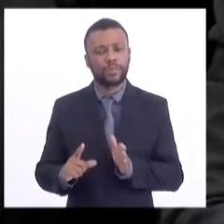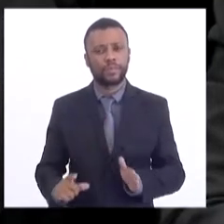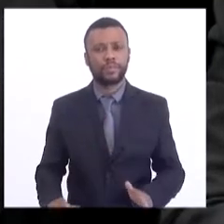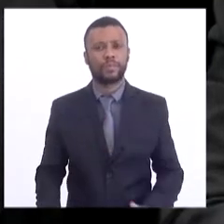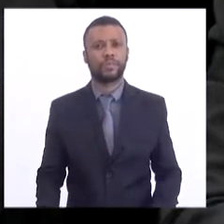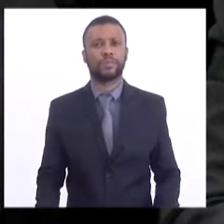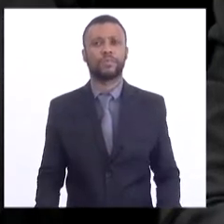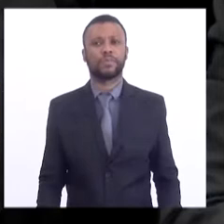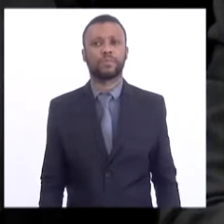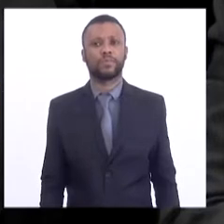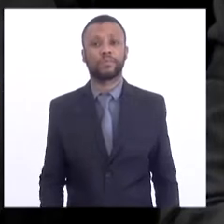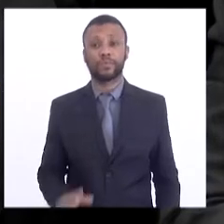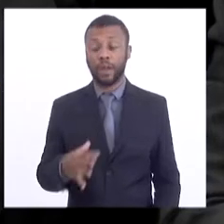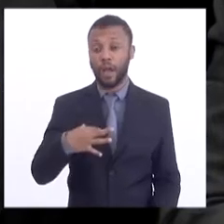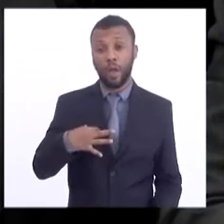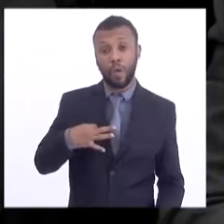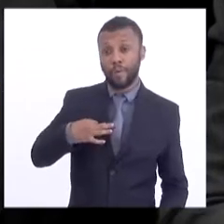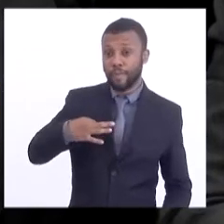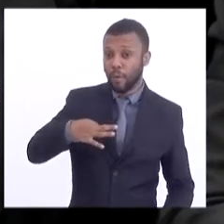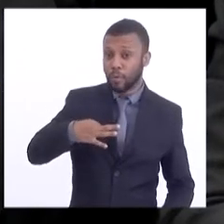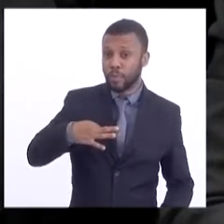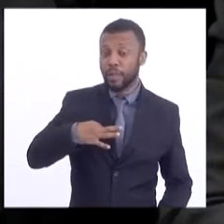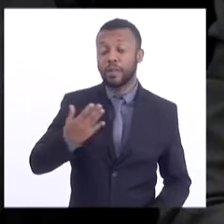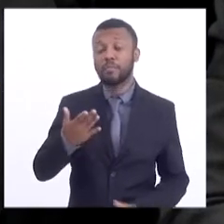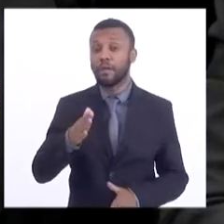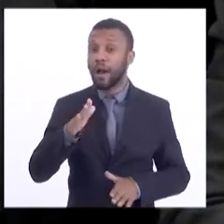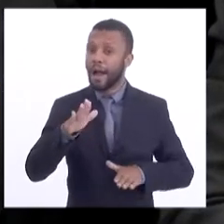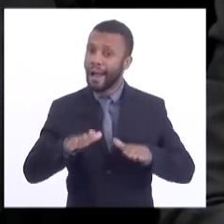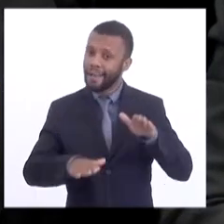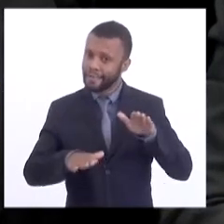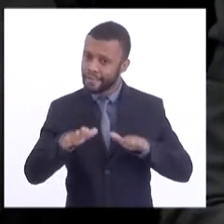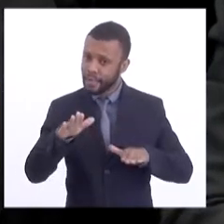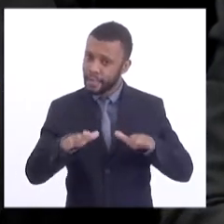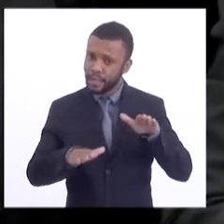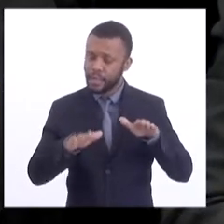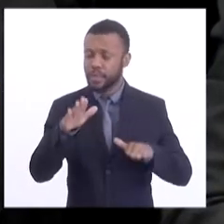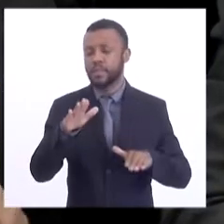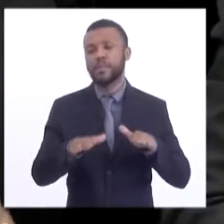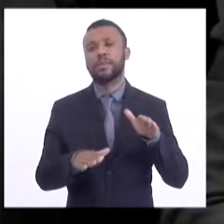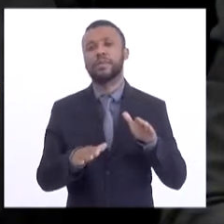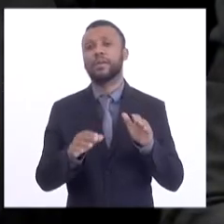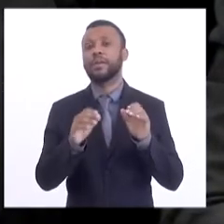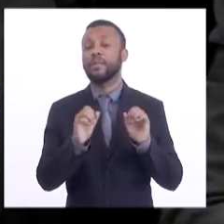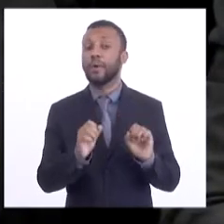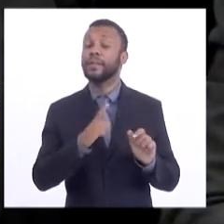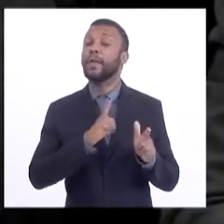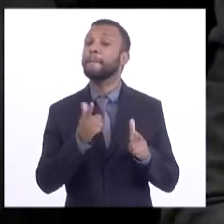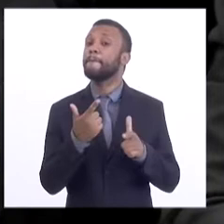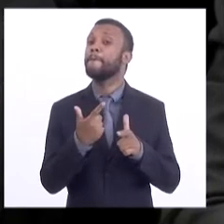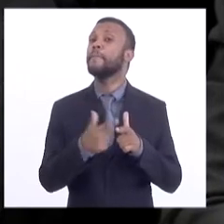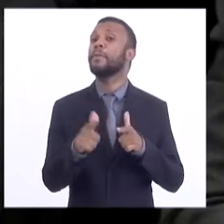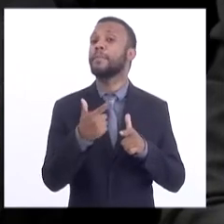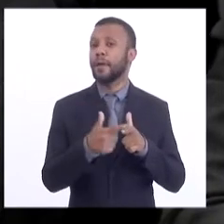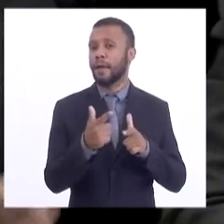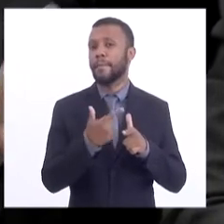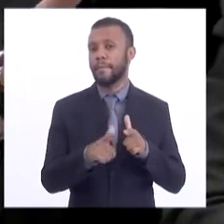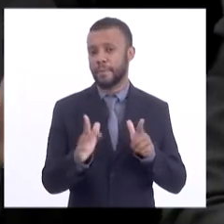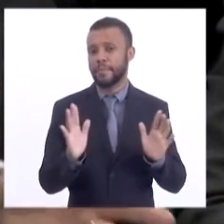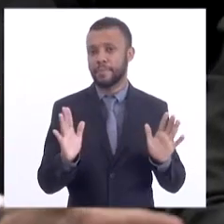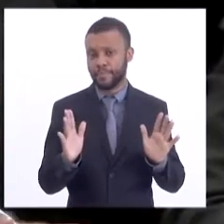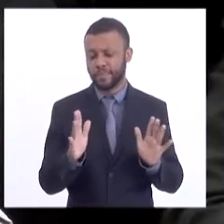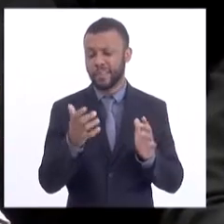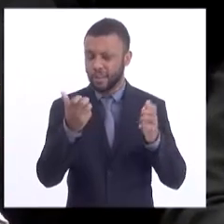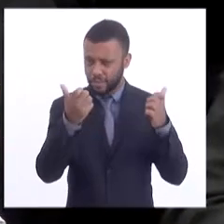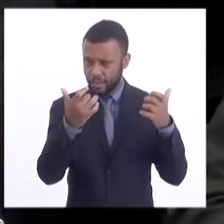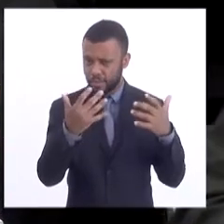o voluntarismo às vezes ele ele traz problemas porque eu